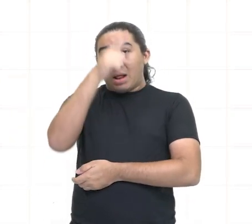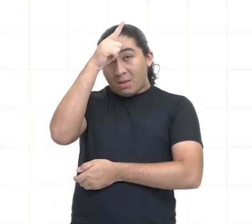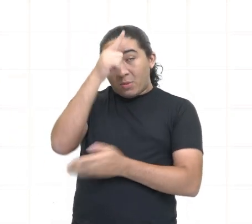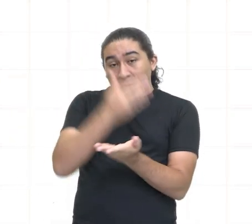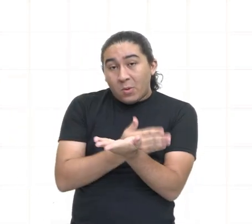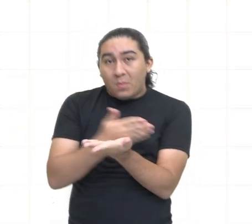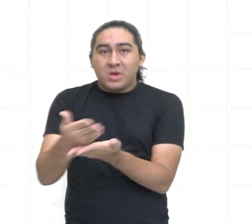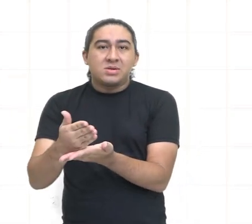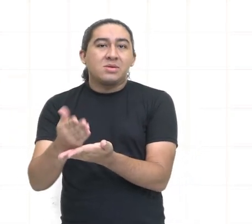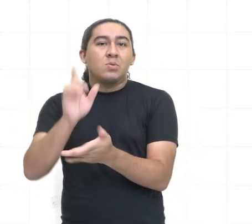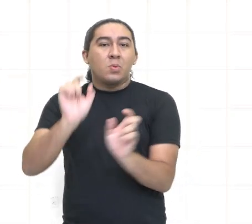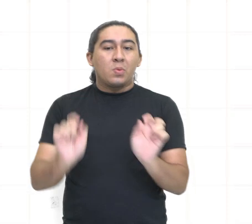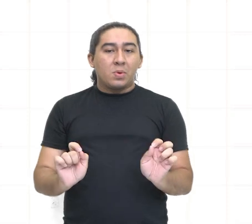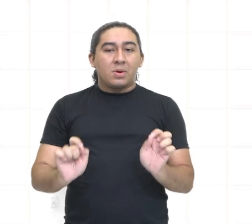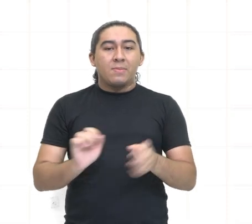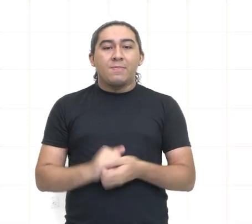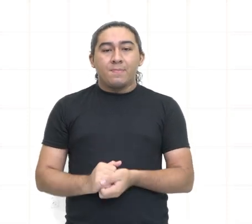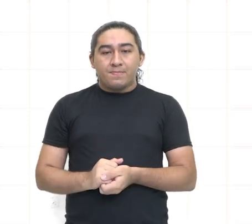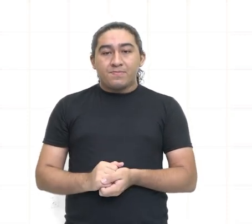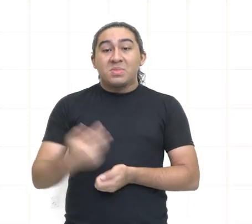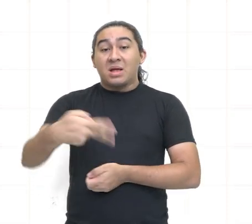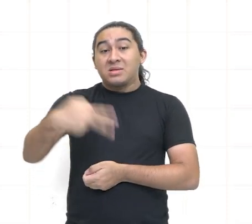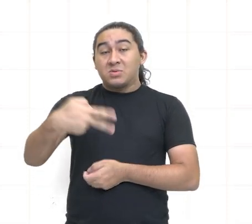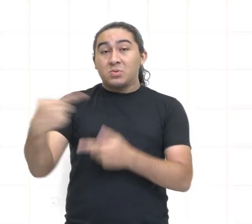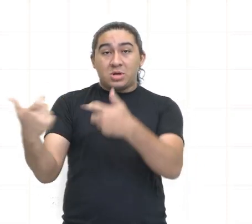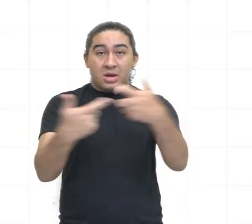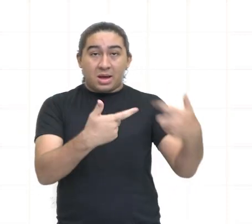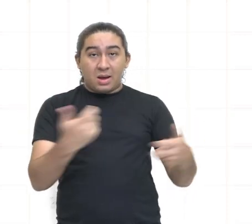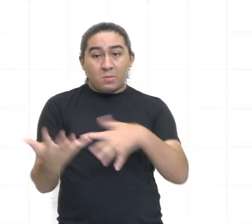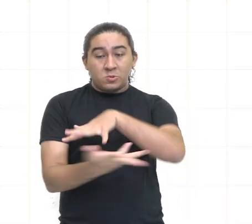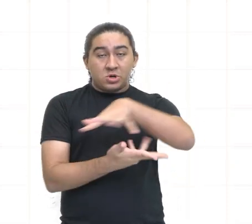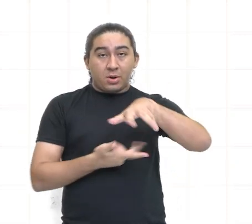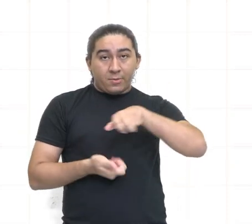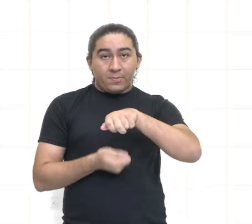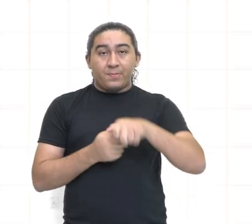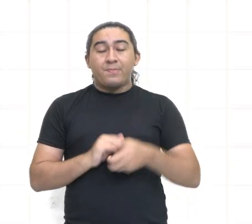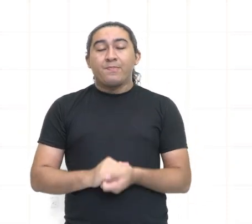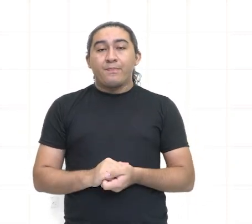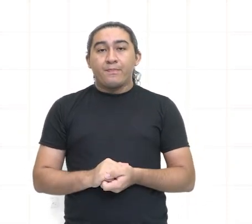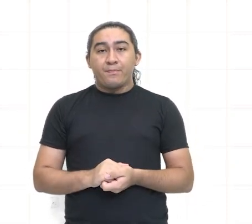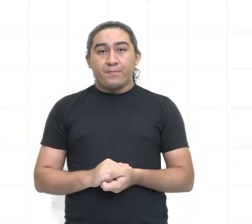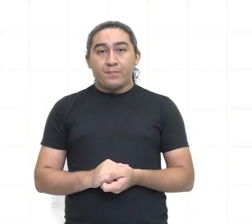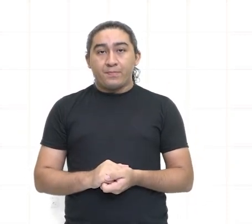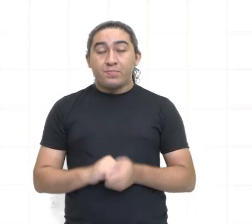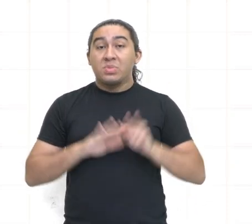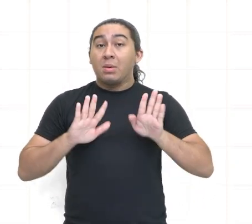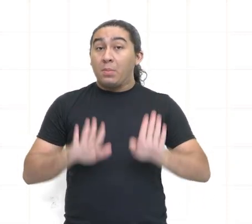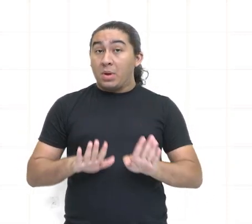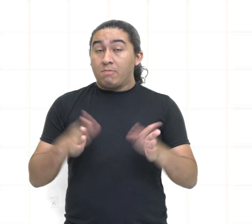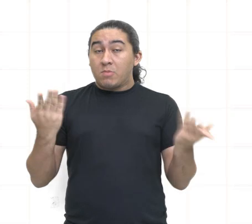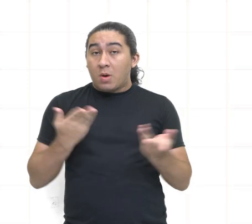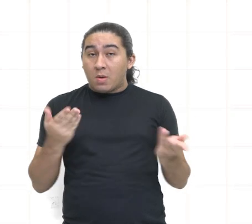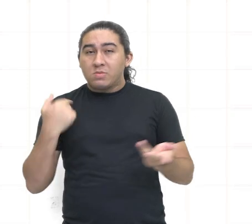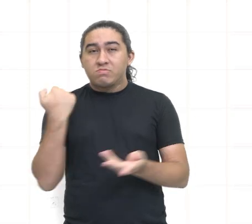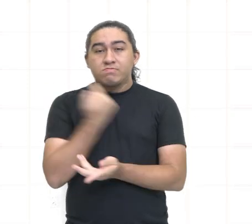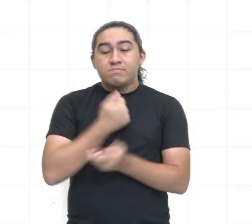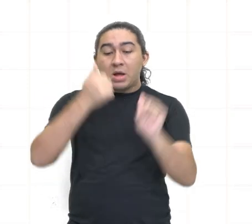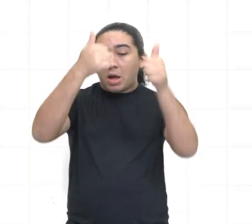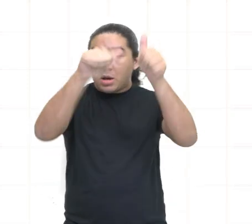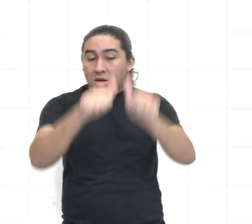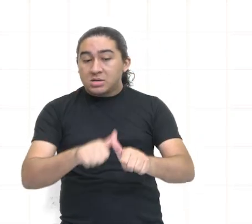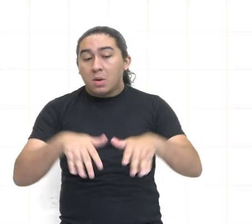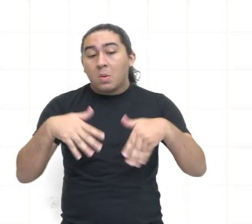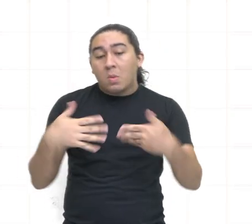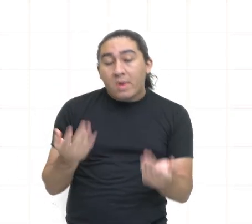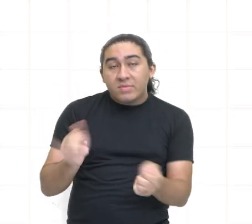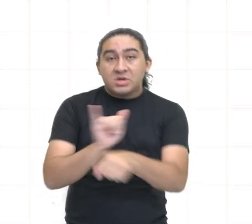começando então a Segunda Guerra Mundial. Gente, vamos entender qual era a